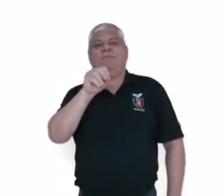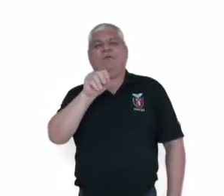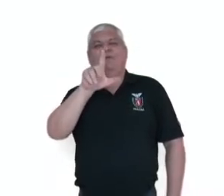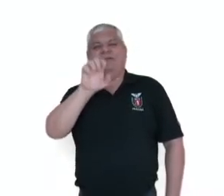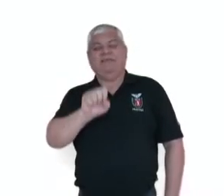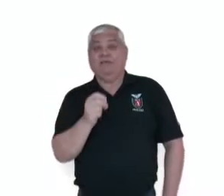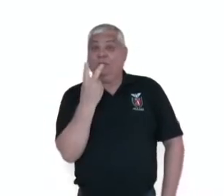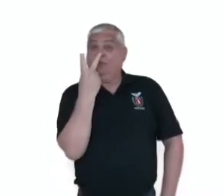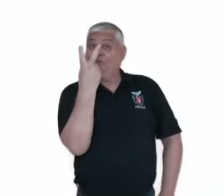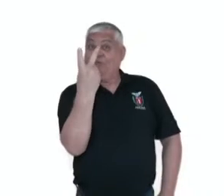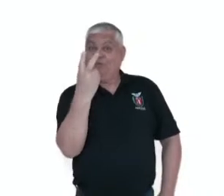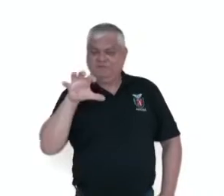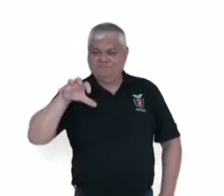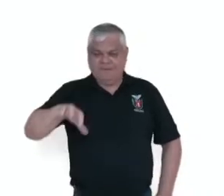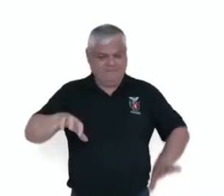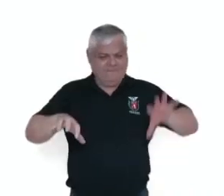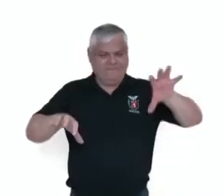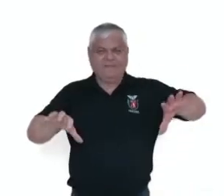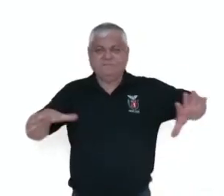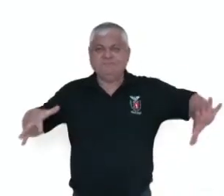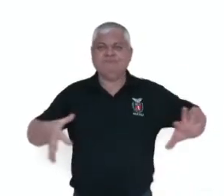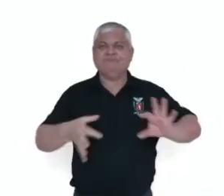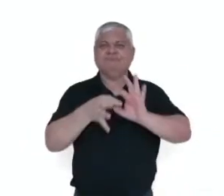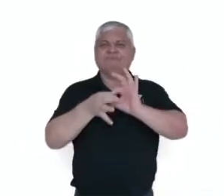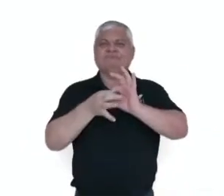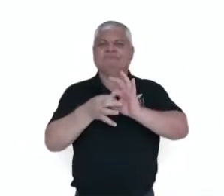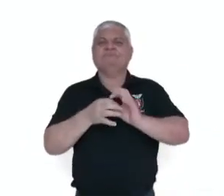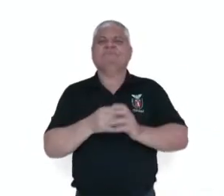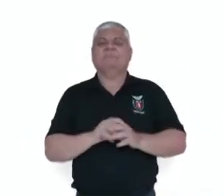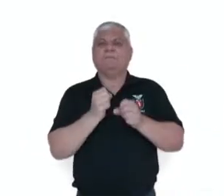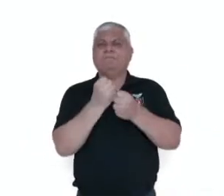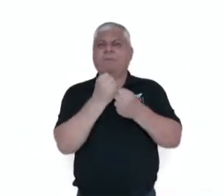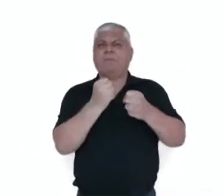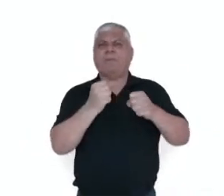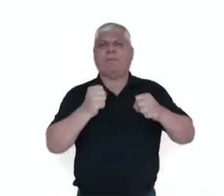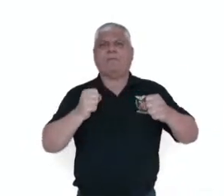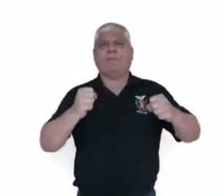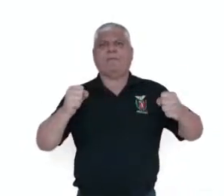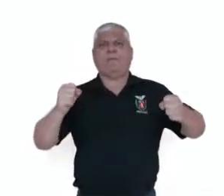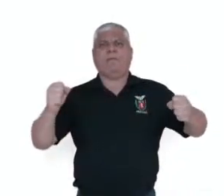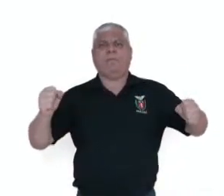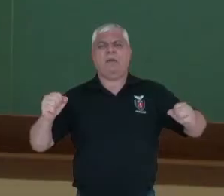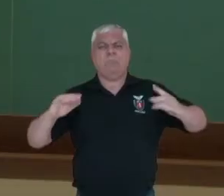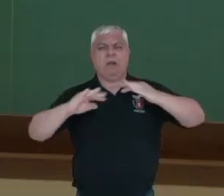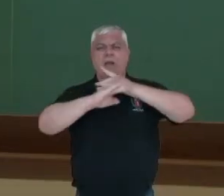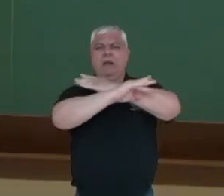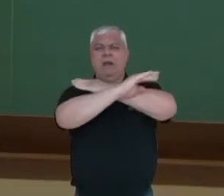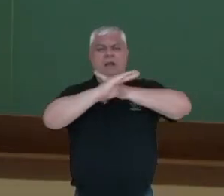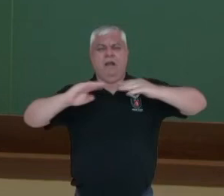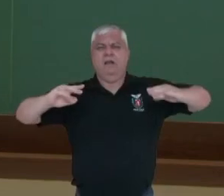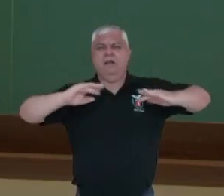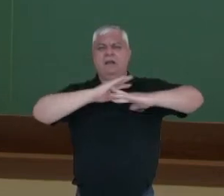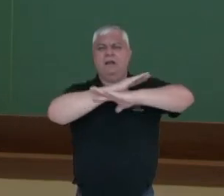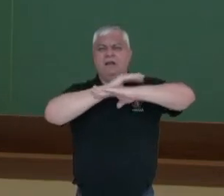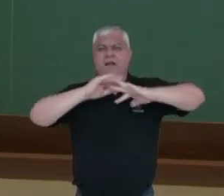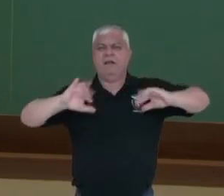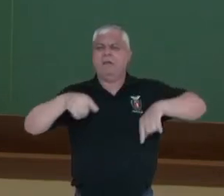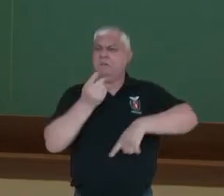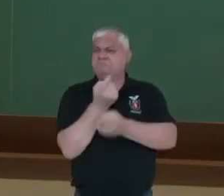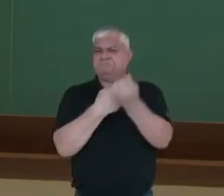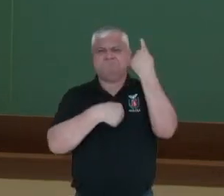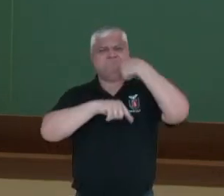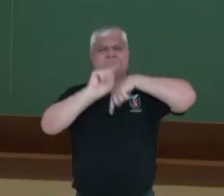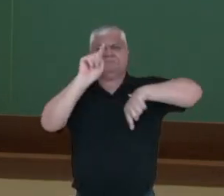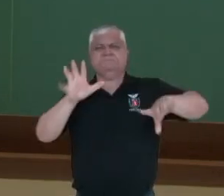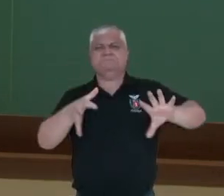ou mais regiões metropolitanas. Esse crescimento urbano da mancha urbana vai fazer com que essas áreas se unam